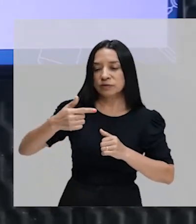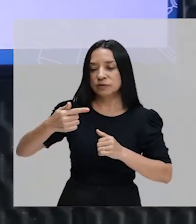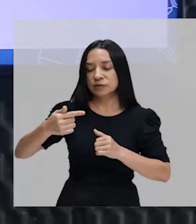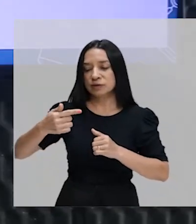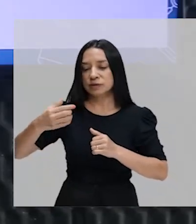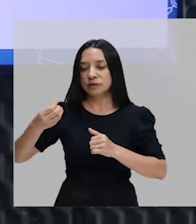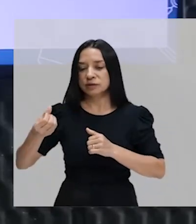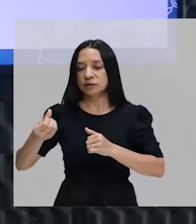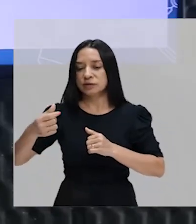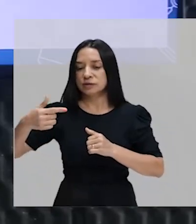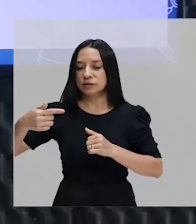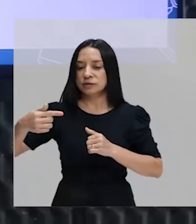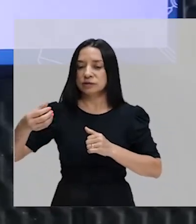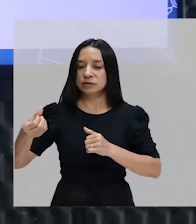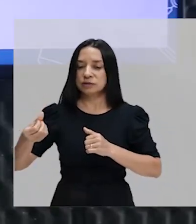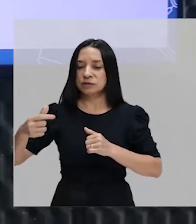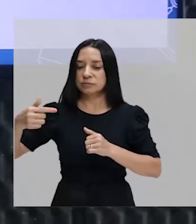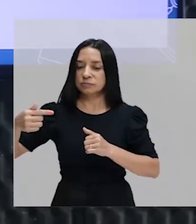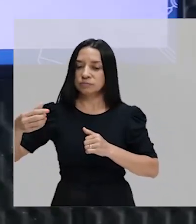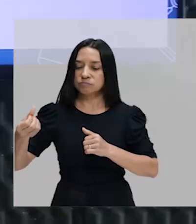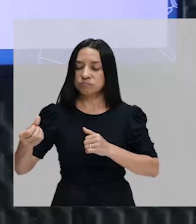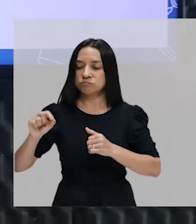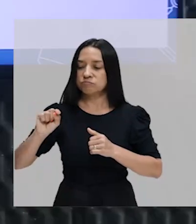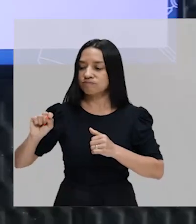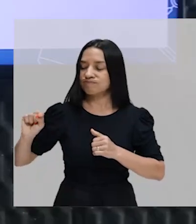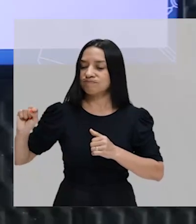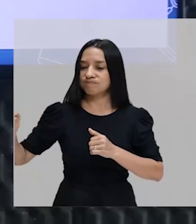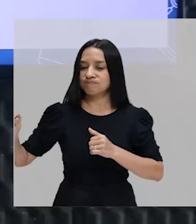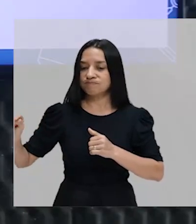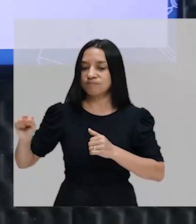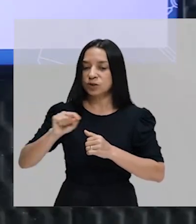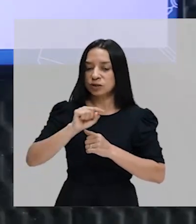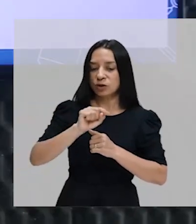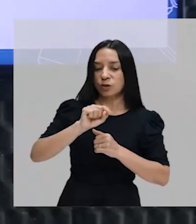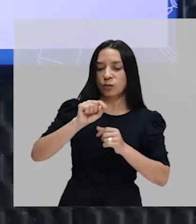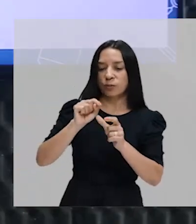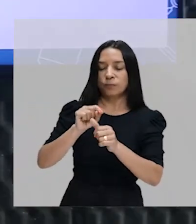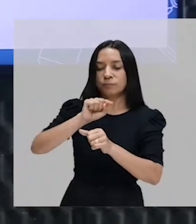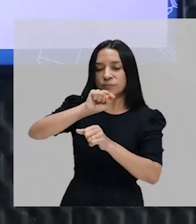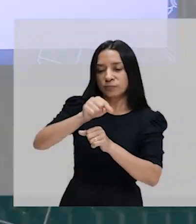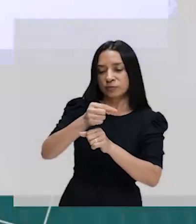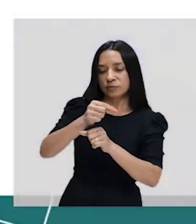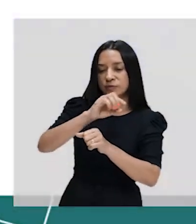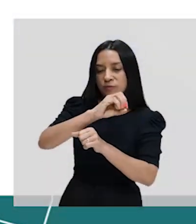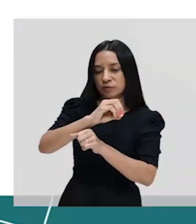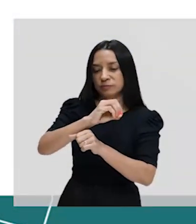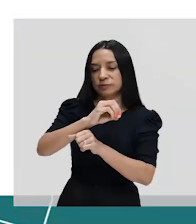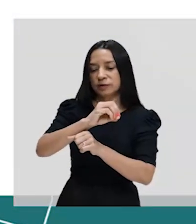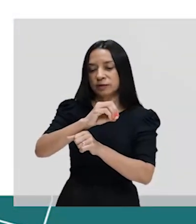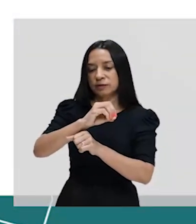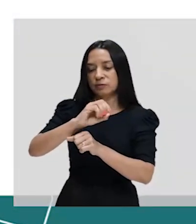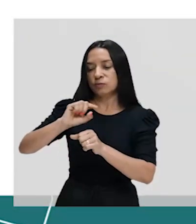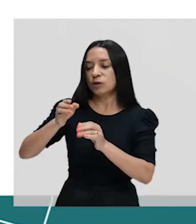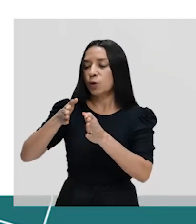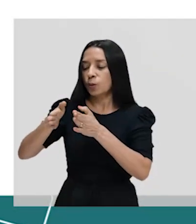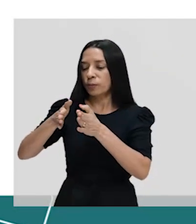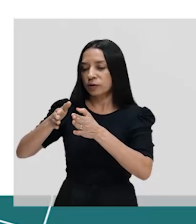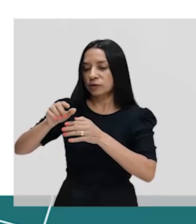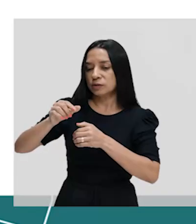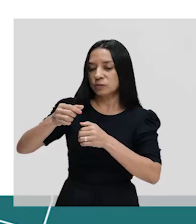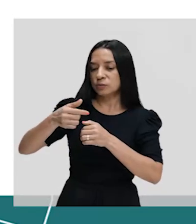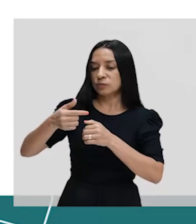sucessivamente. Nesse caso aqui, a nossa parte inteira, ó, antes da vírgula, nós temos o 0. E o período,